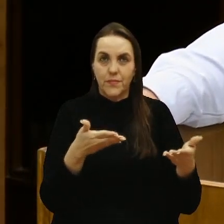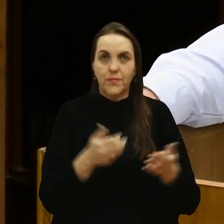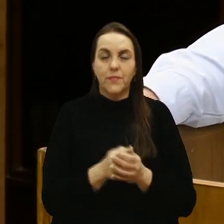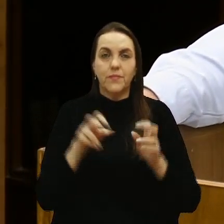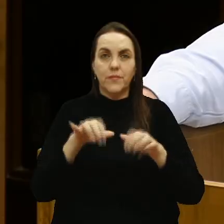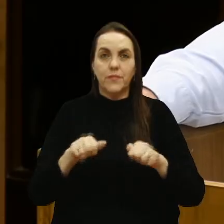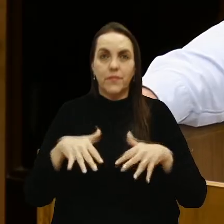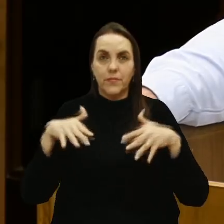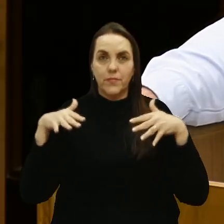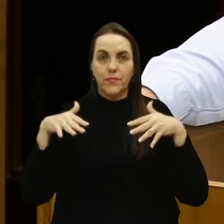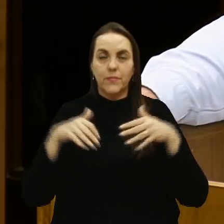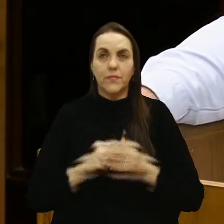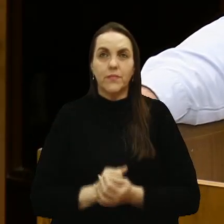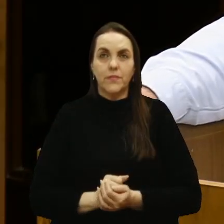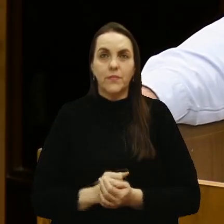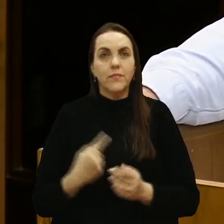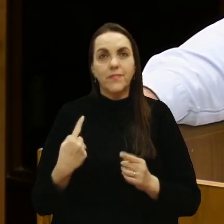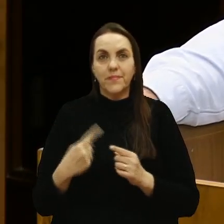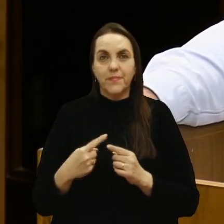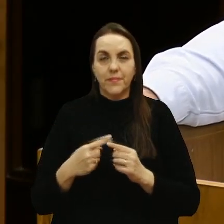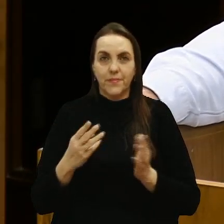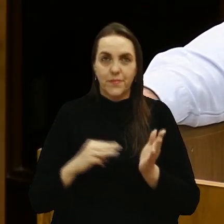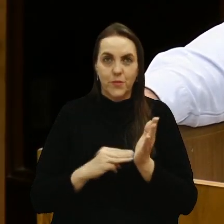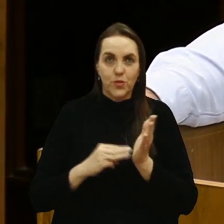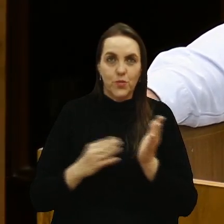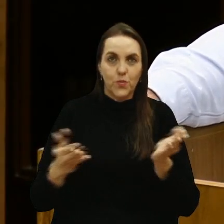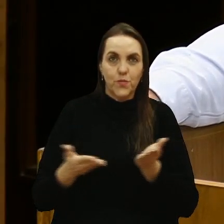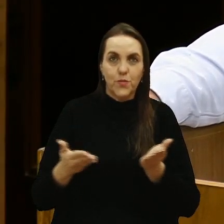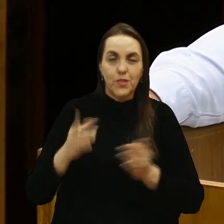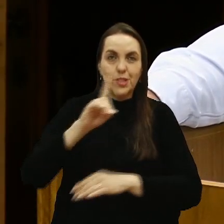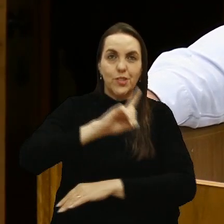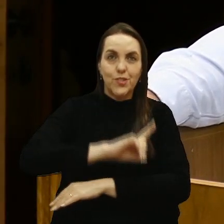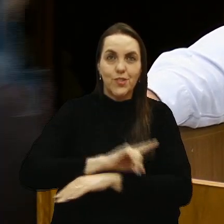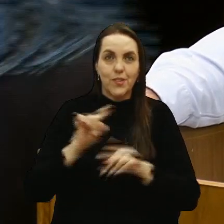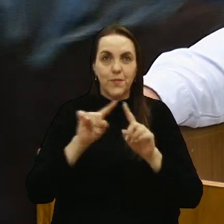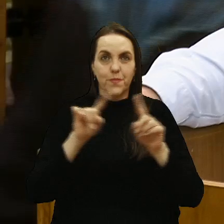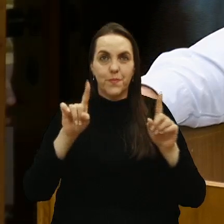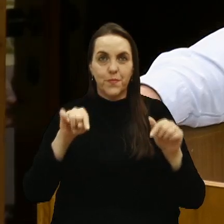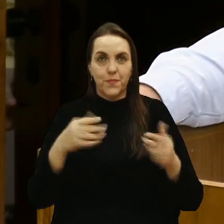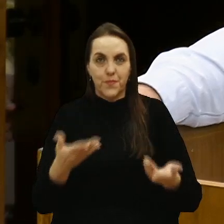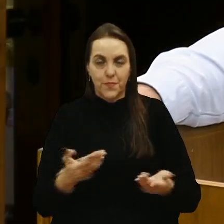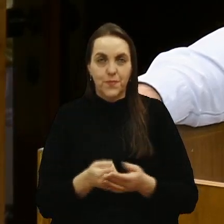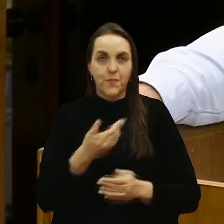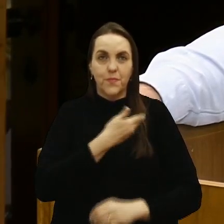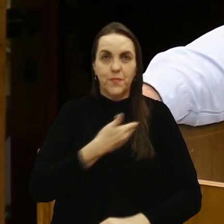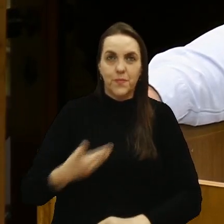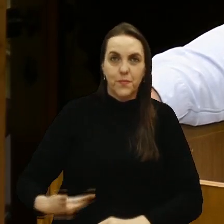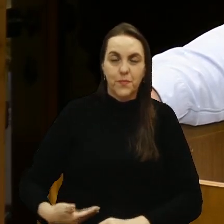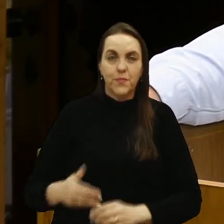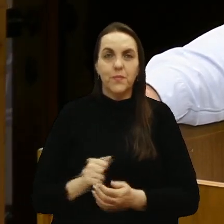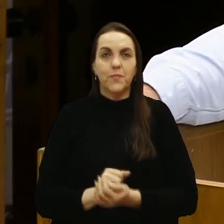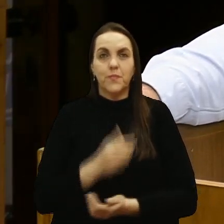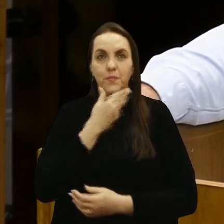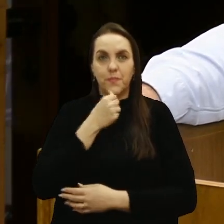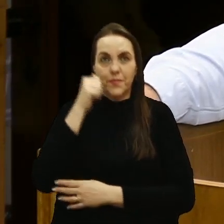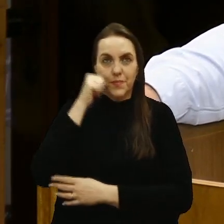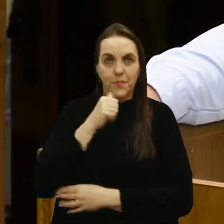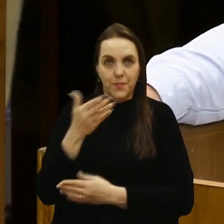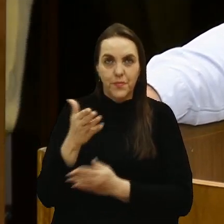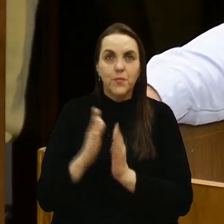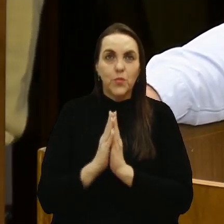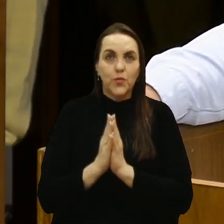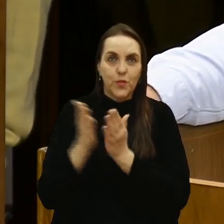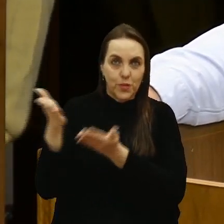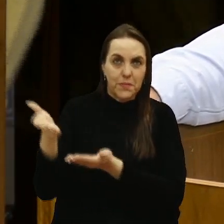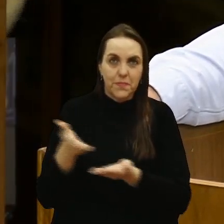no plenário em razão do dia do servidor público e da servidora. Por favor,